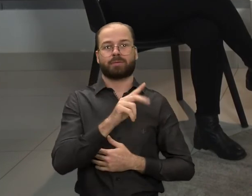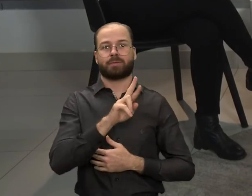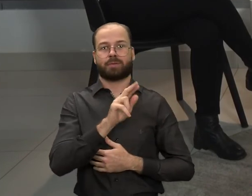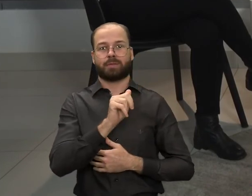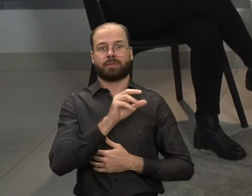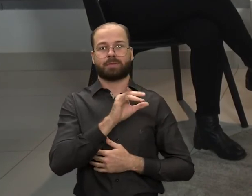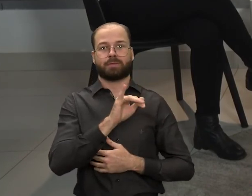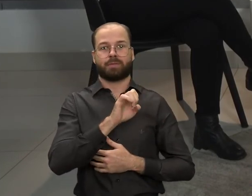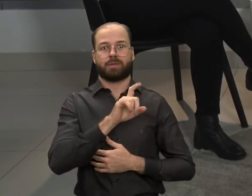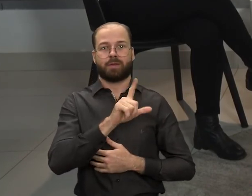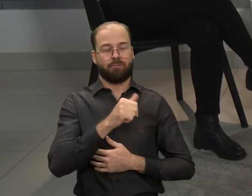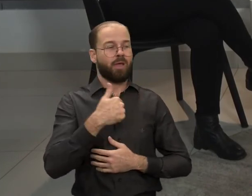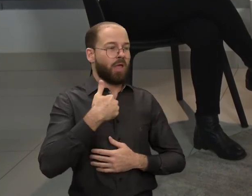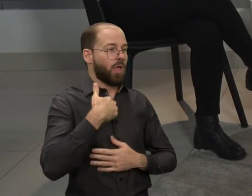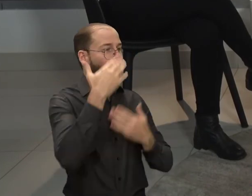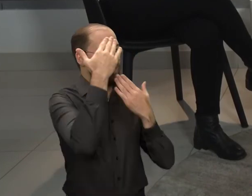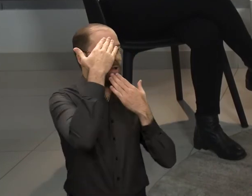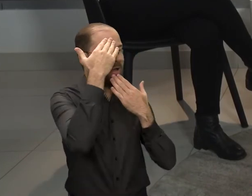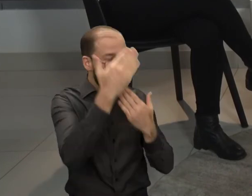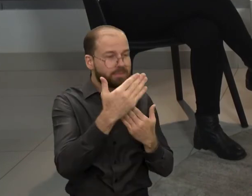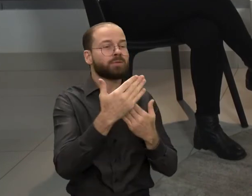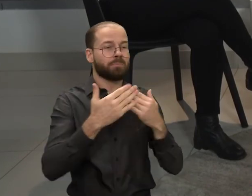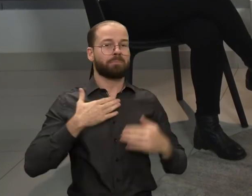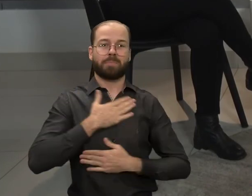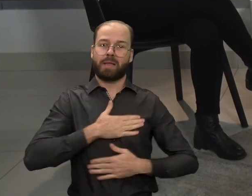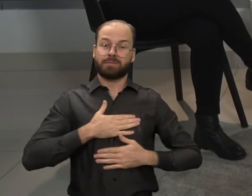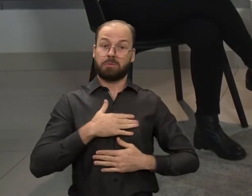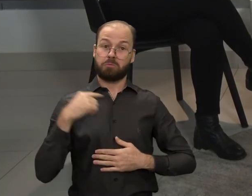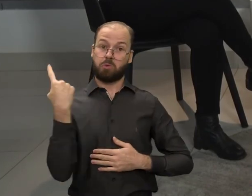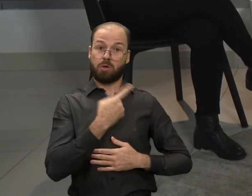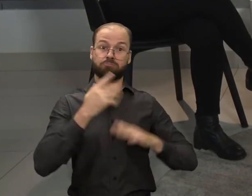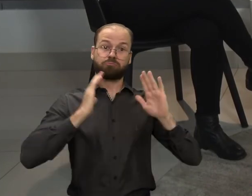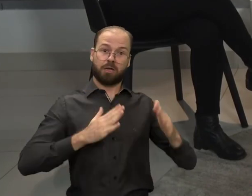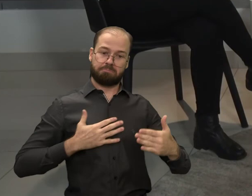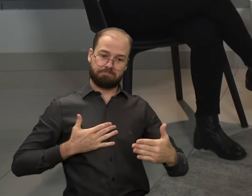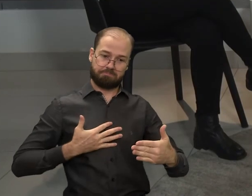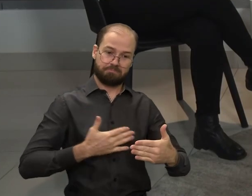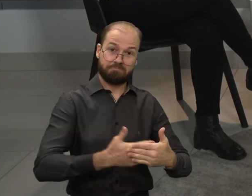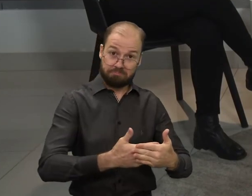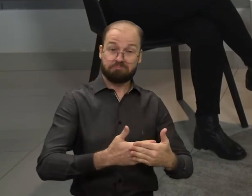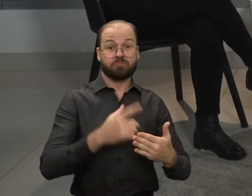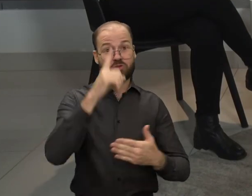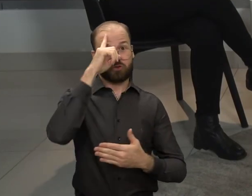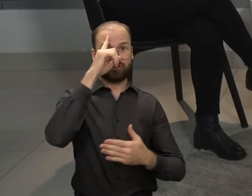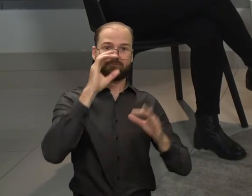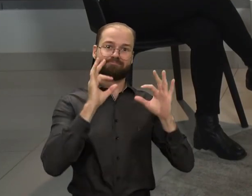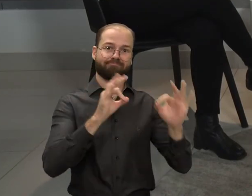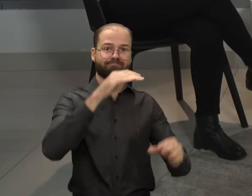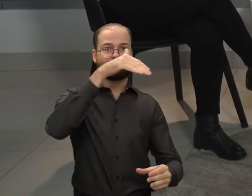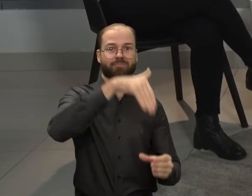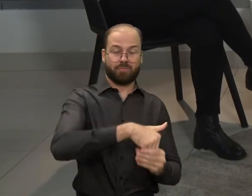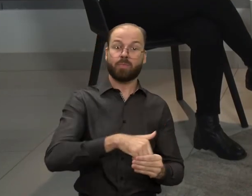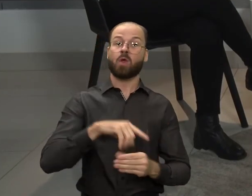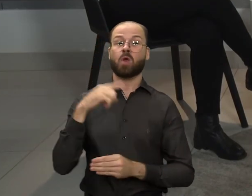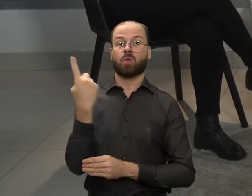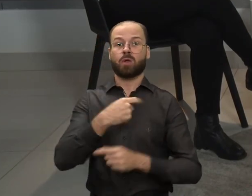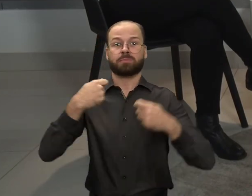que agradeço, é um prazer falar com vocês sobre isso. A gente já está chegando aí nas eleições, né? Então é preciso que a